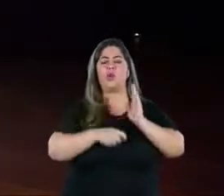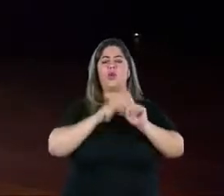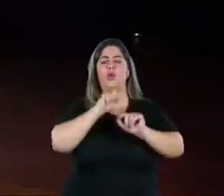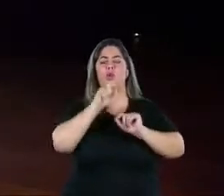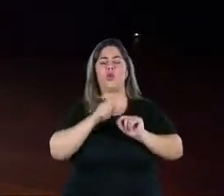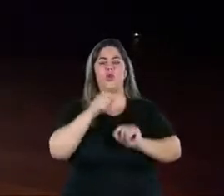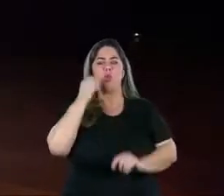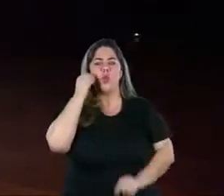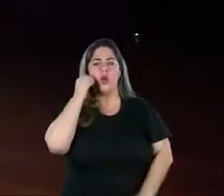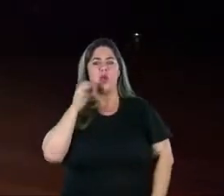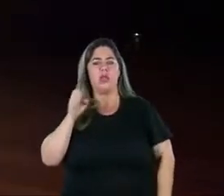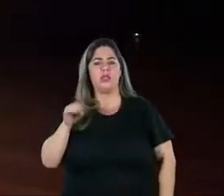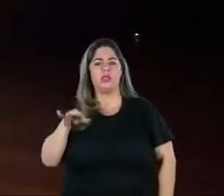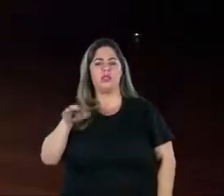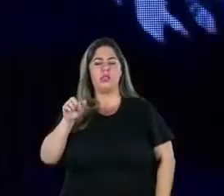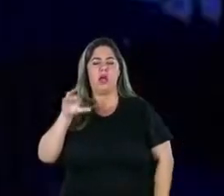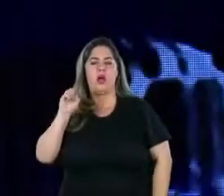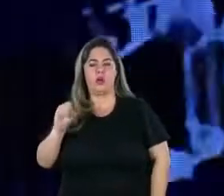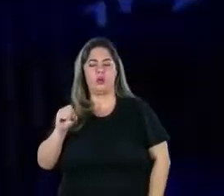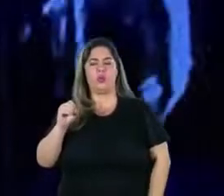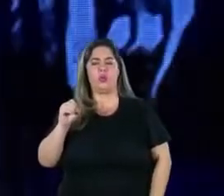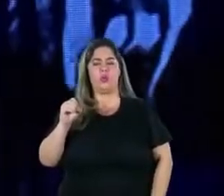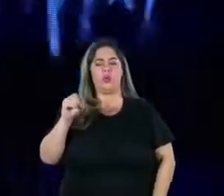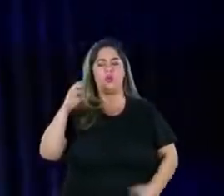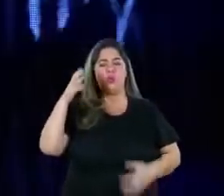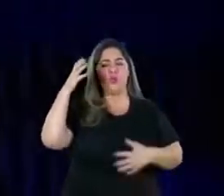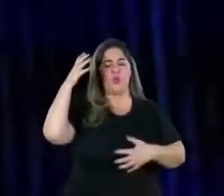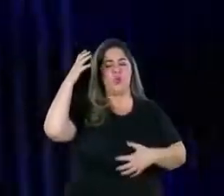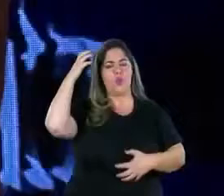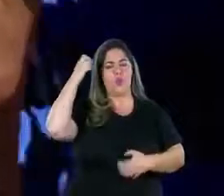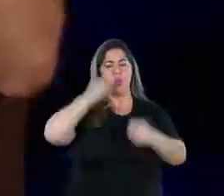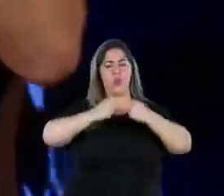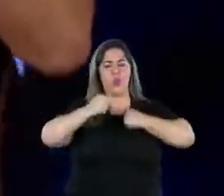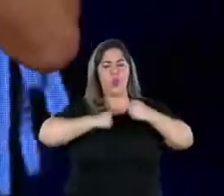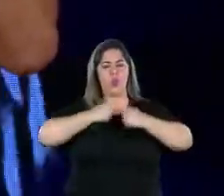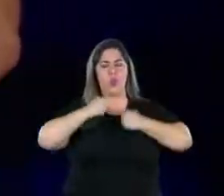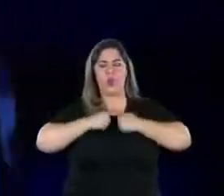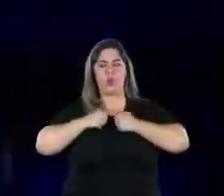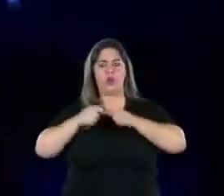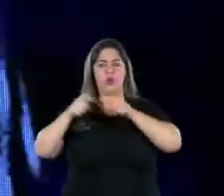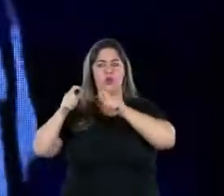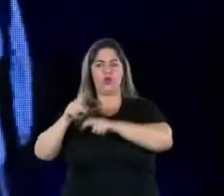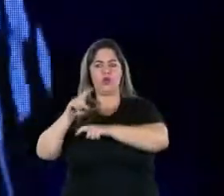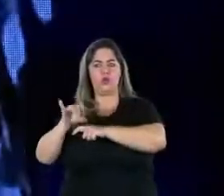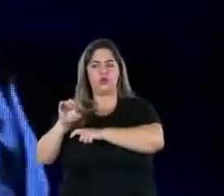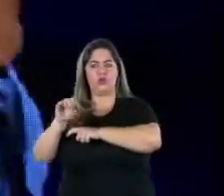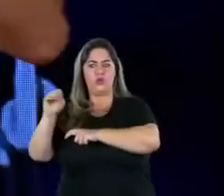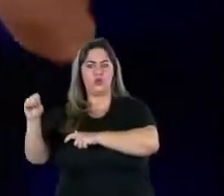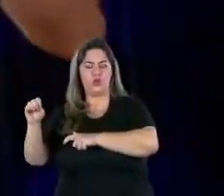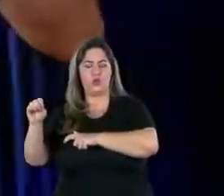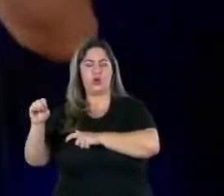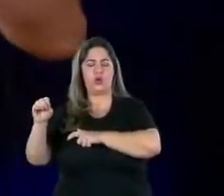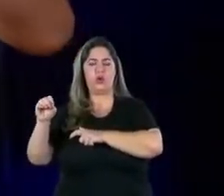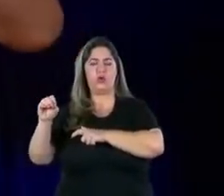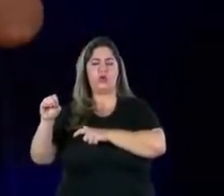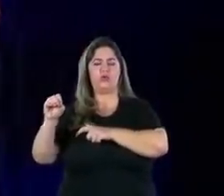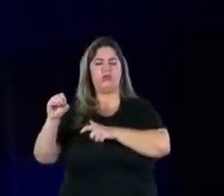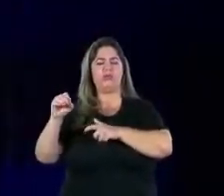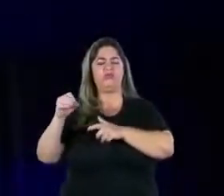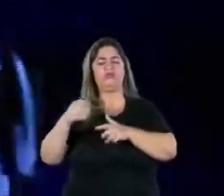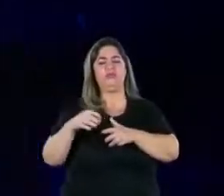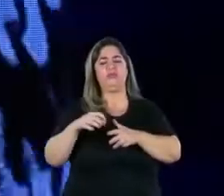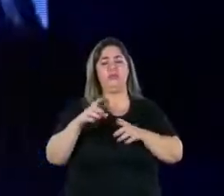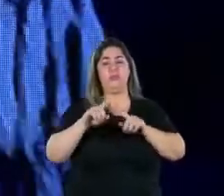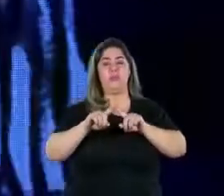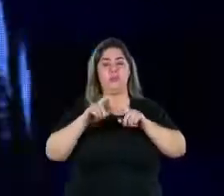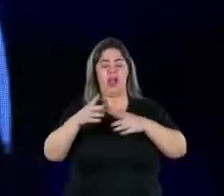ensaio chamado O Gorila no Zoo. Esse ensaio se perdeu no tempo, mas até hoje eu tenho